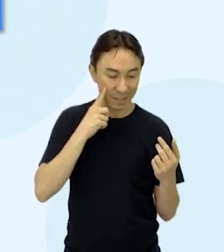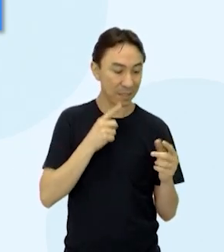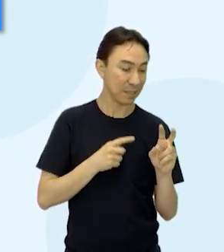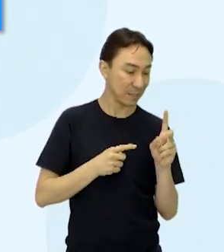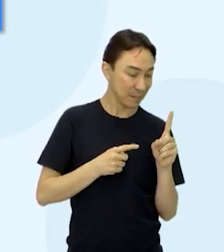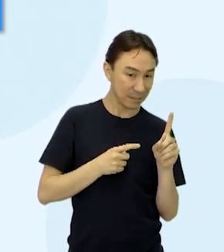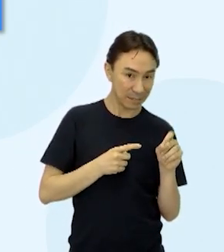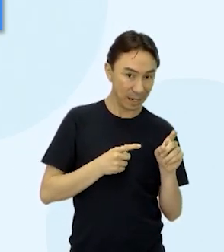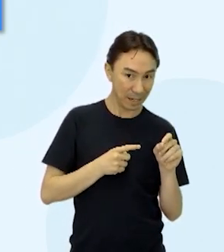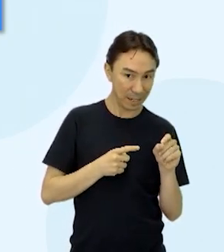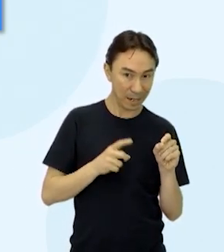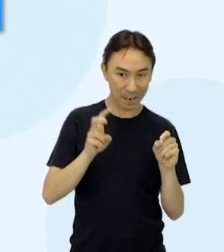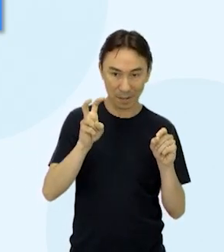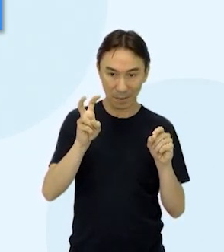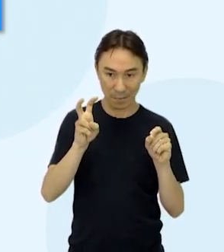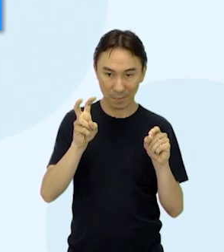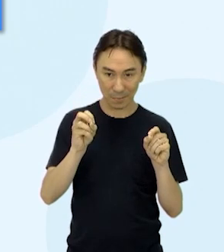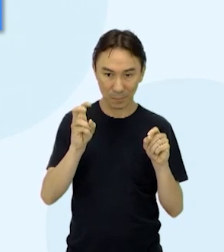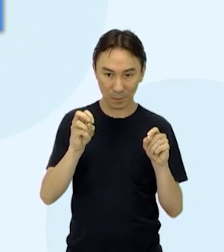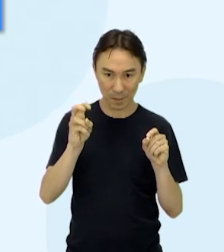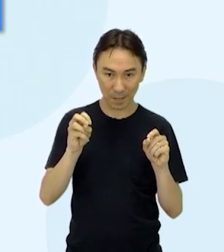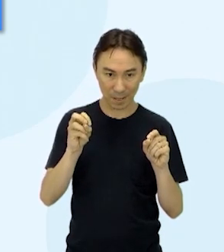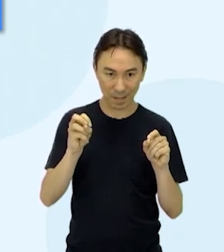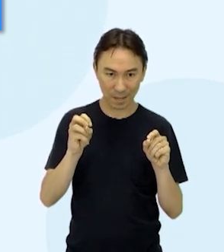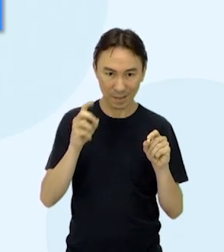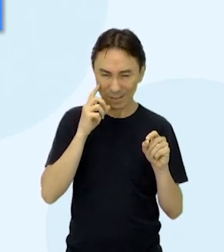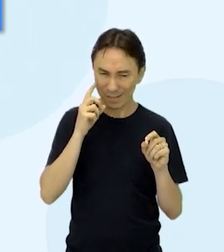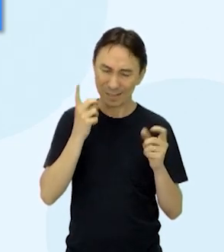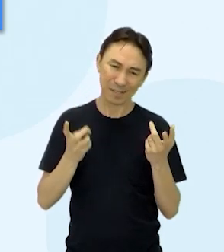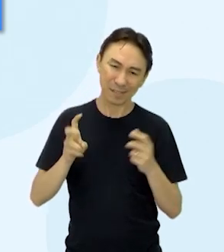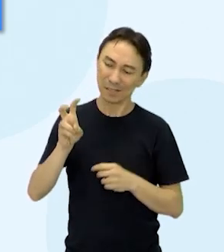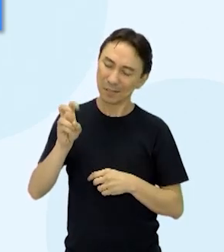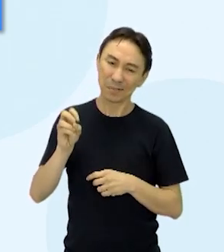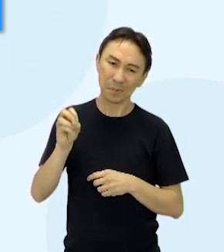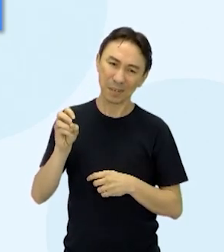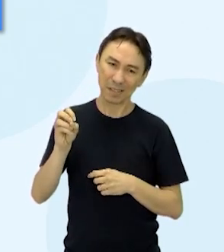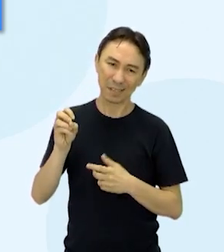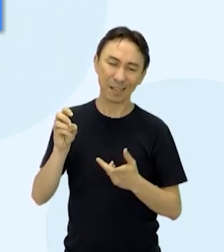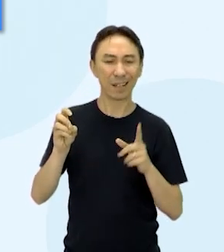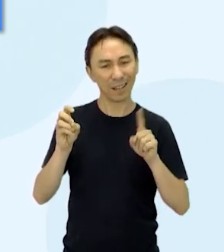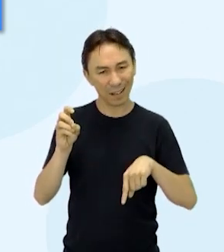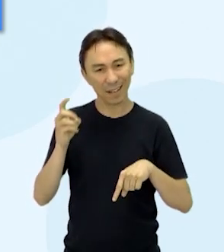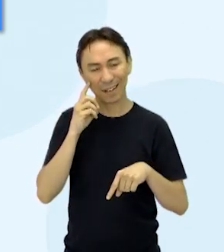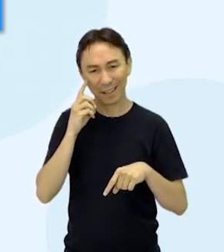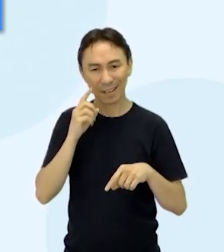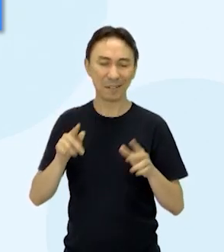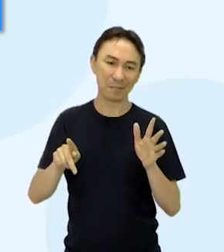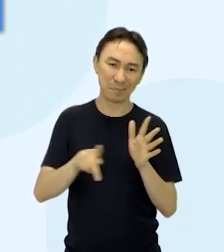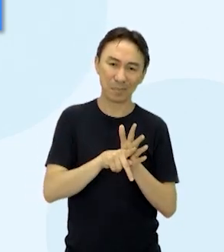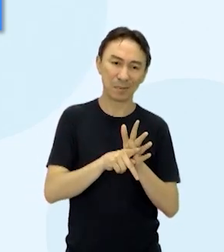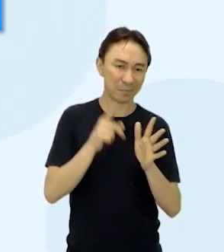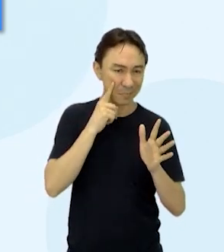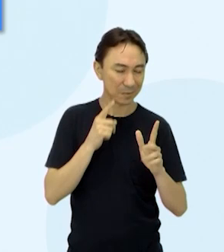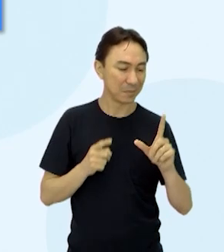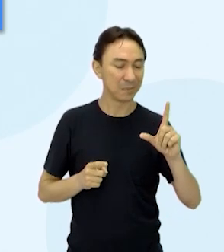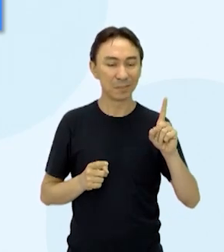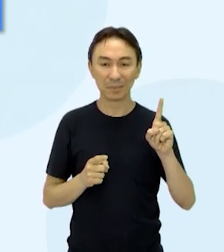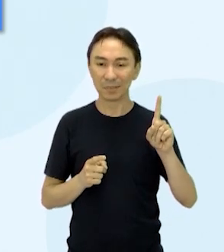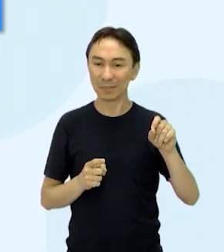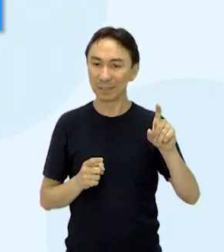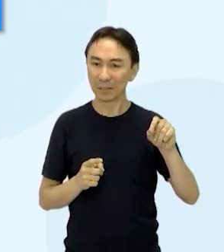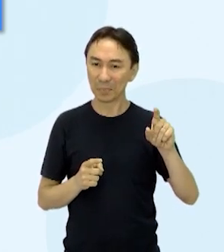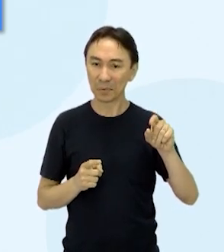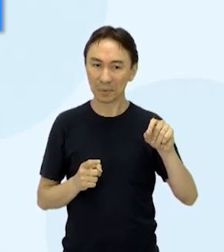o 50. Nesse caso é muito fácil, né, Vivi? Tranquilo. Porque o 50 ele é múltiplo comum do 10, né, e do 50, né? Porque todo